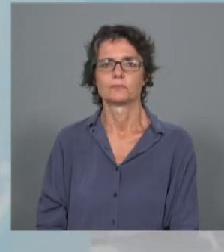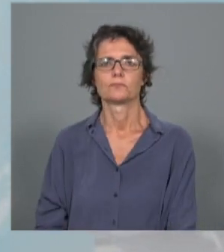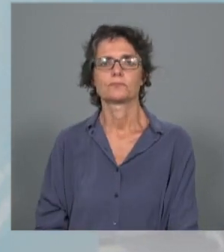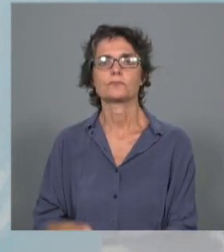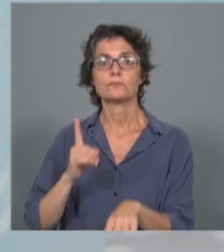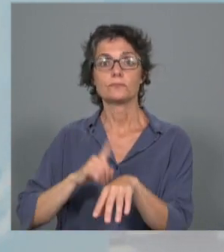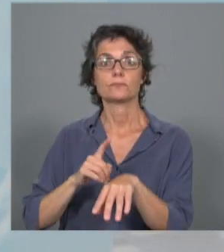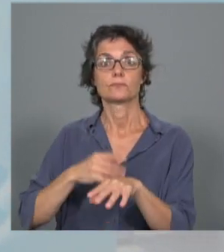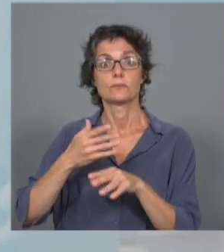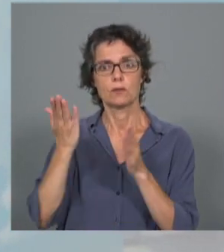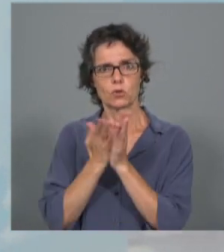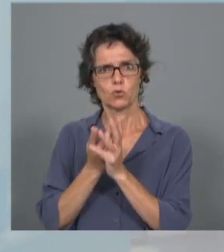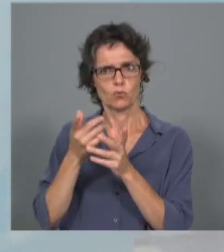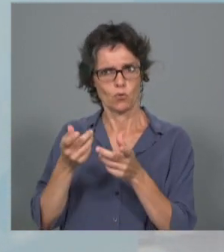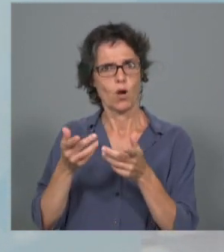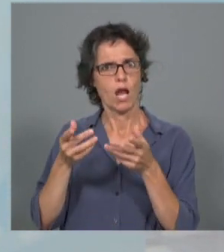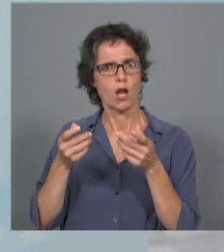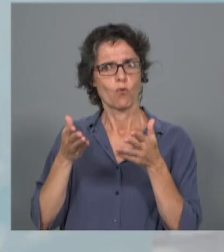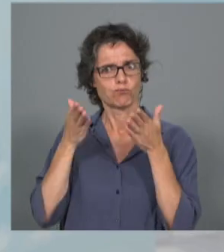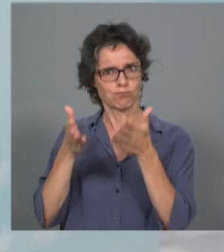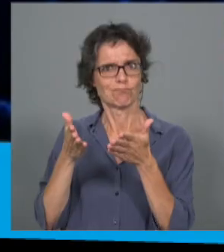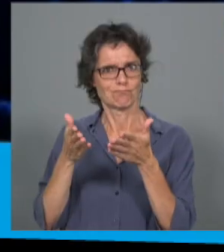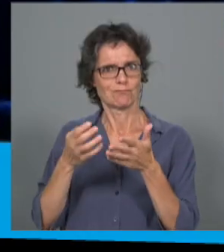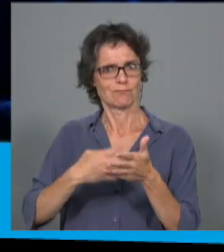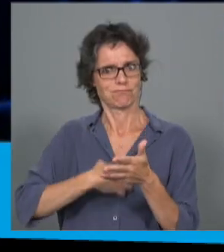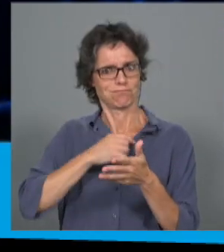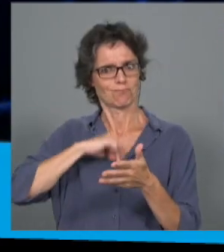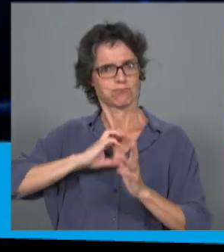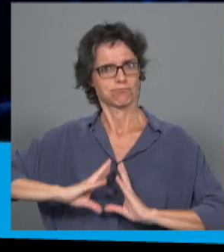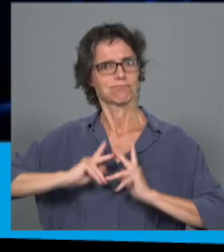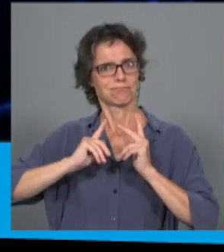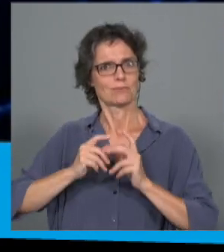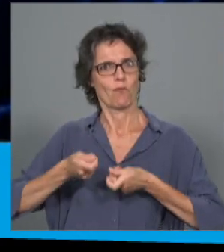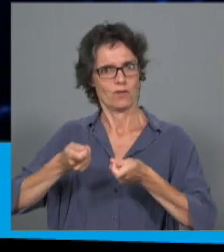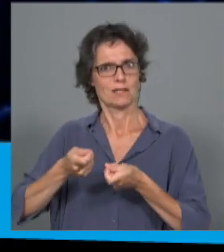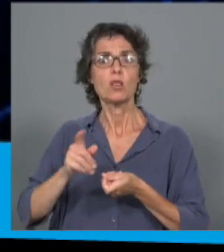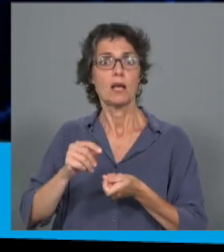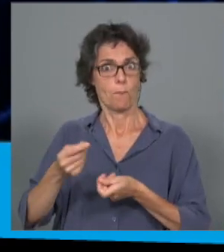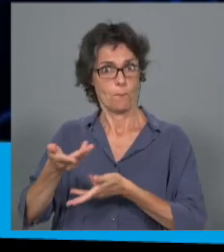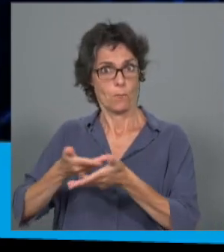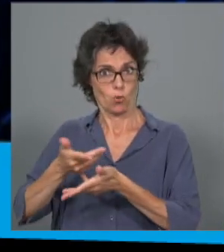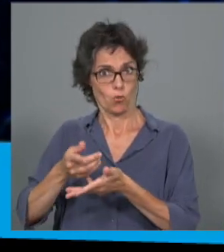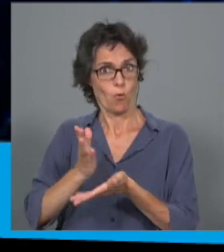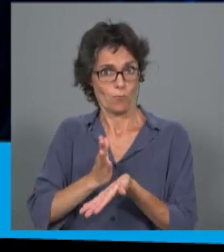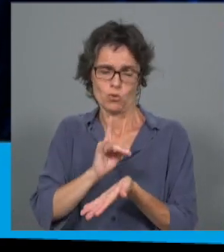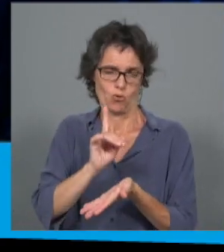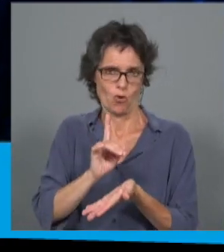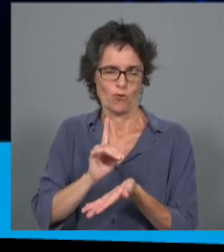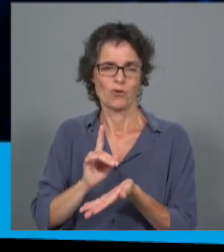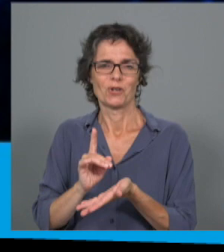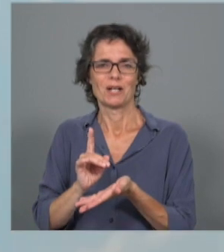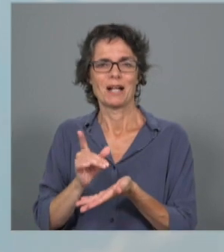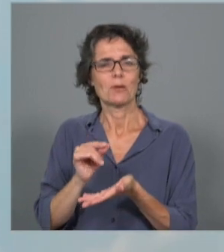considerá-lo um investimento? É um investimento, naturalmente. Não só económico, porque mas até referia-me sobretudo ao